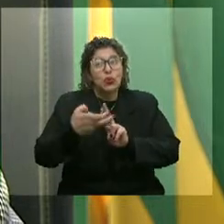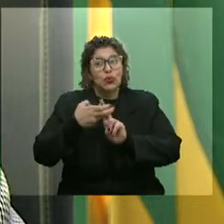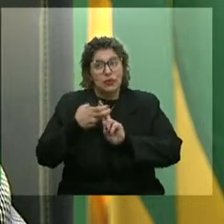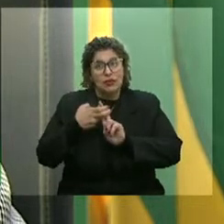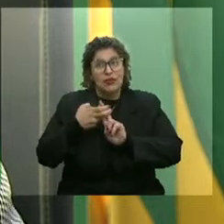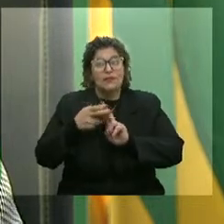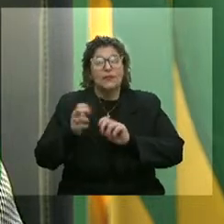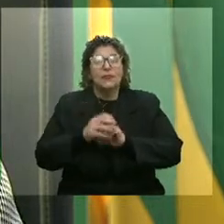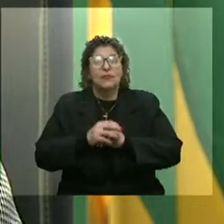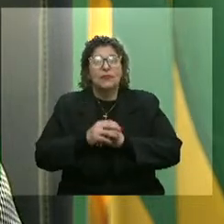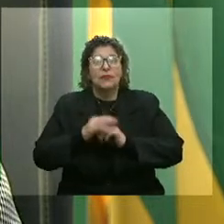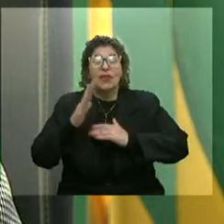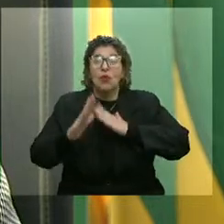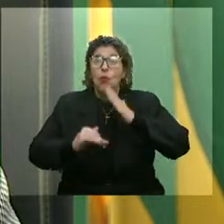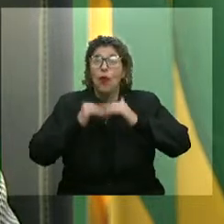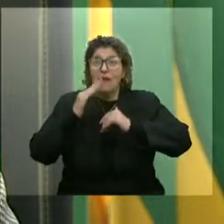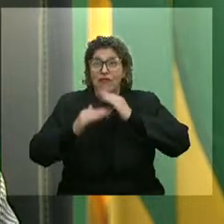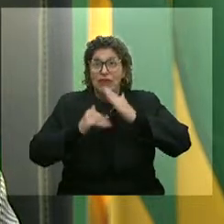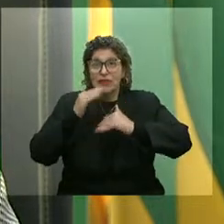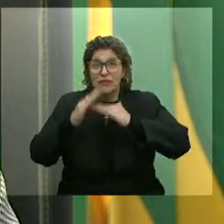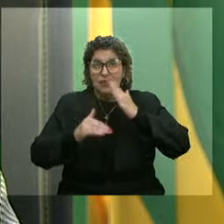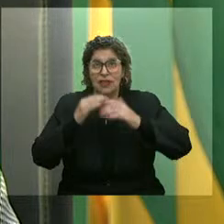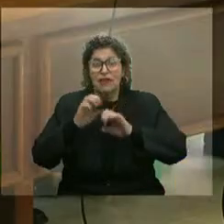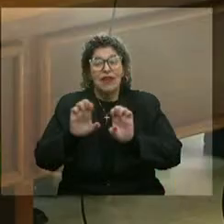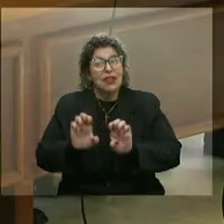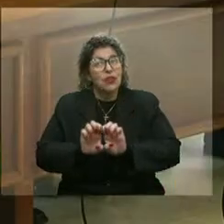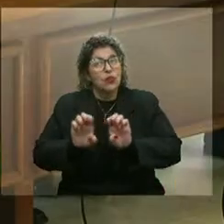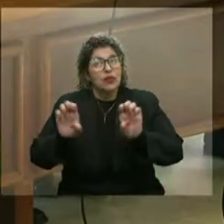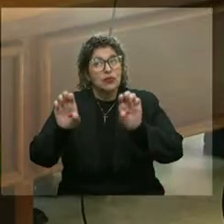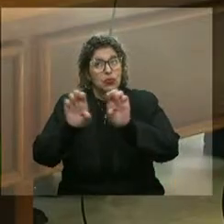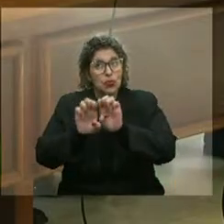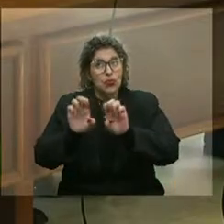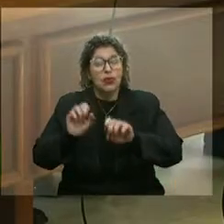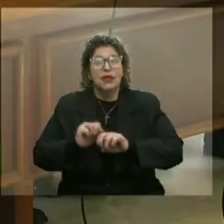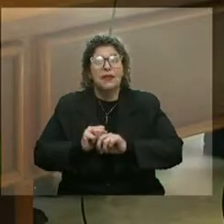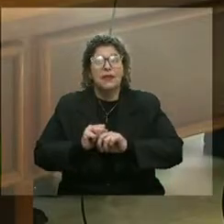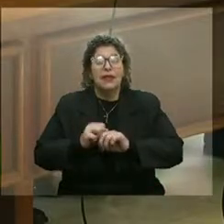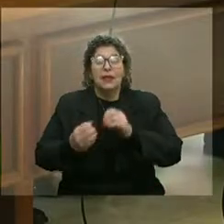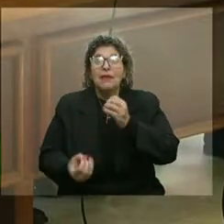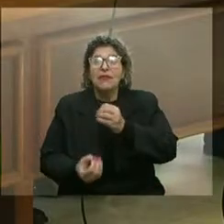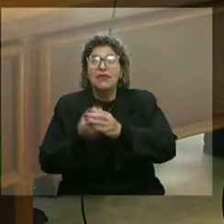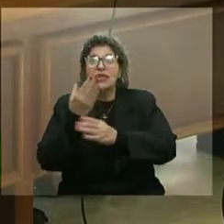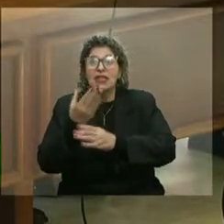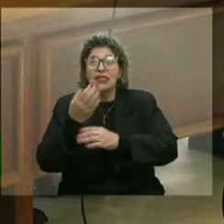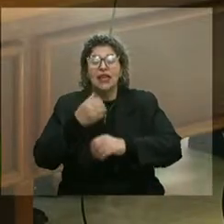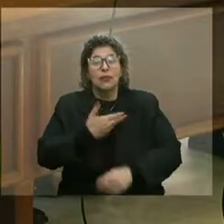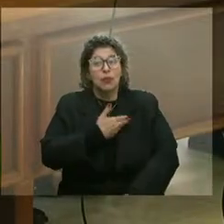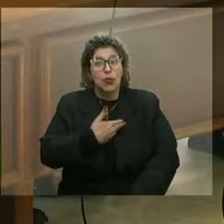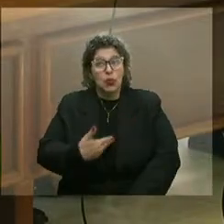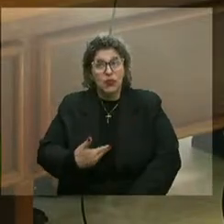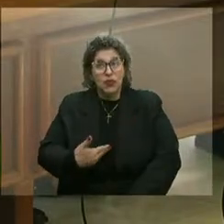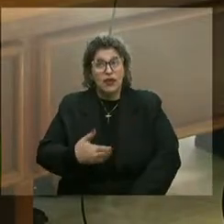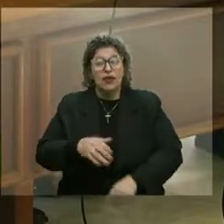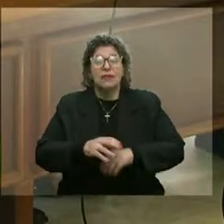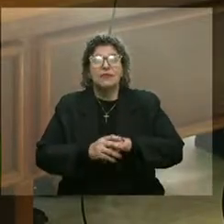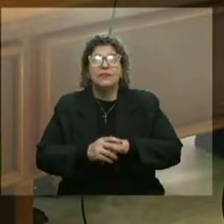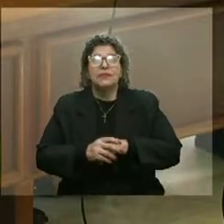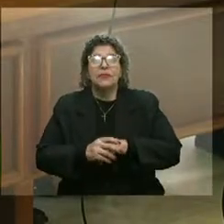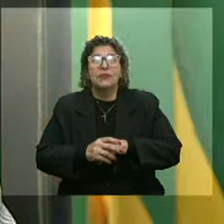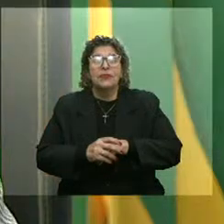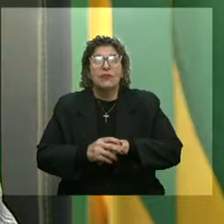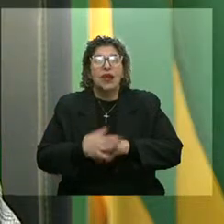Saúde. E o Avançar fala nas estruturas, também será lançado pelo governo, graças